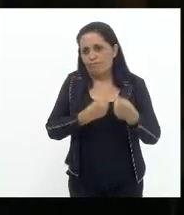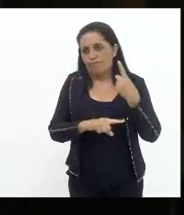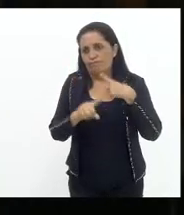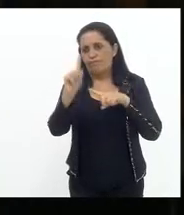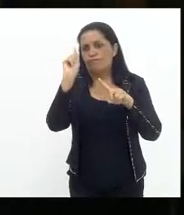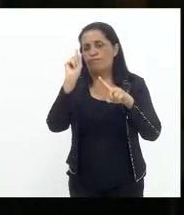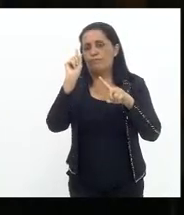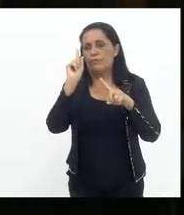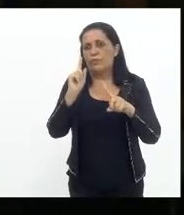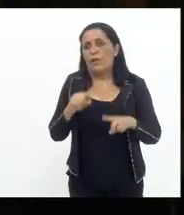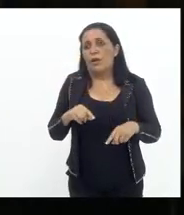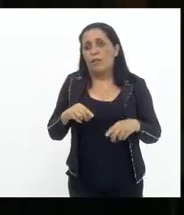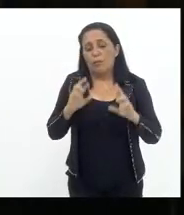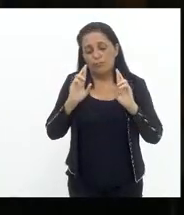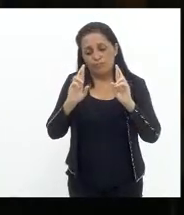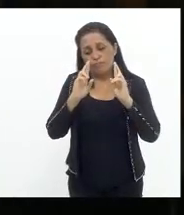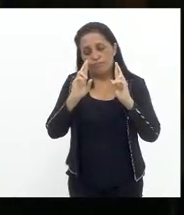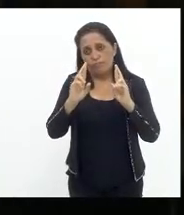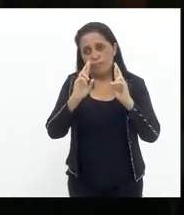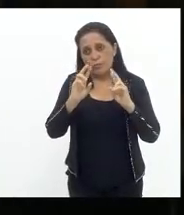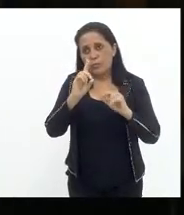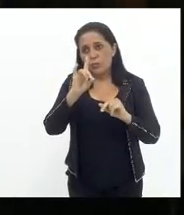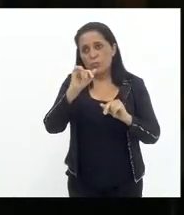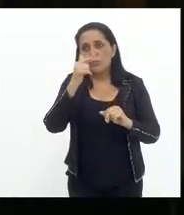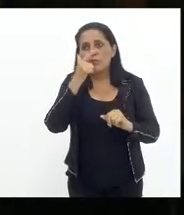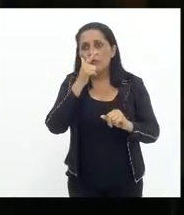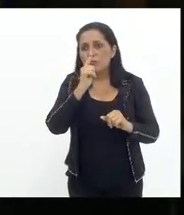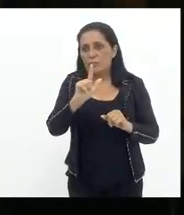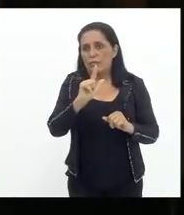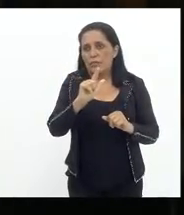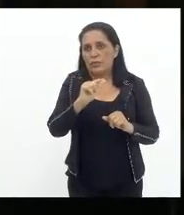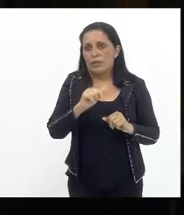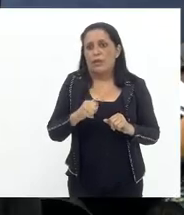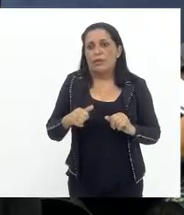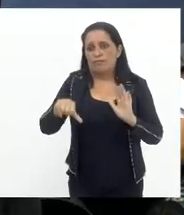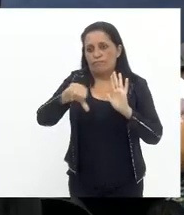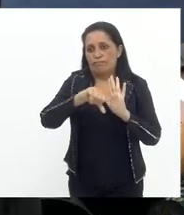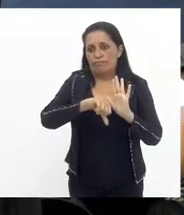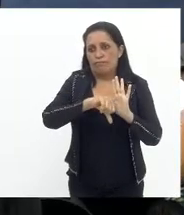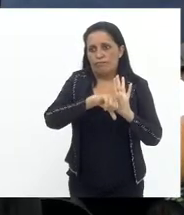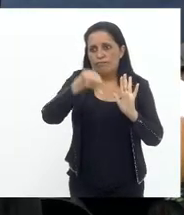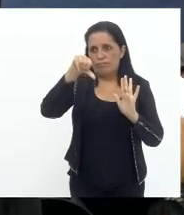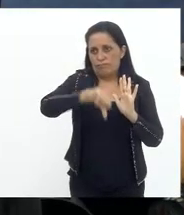Mas vamos torcer para que um dia a gente saia dessa situação calamitosa. Obrigado, presidente.